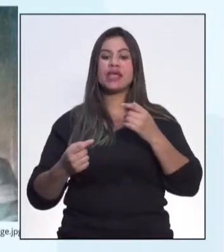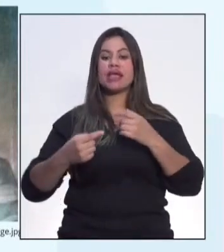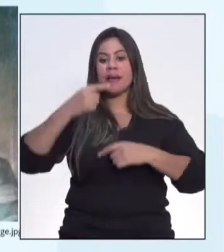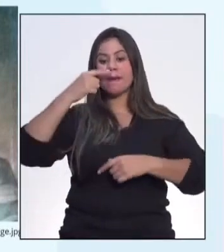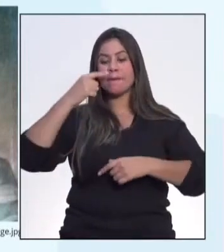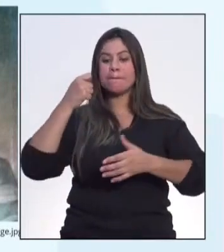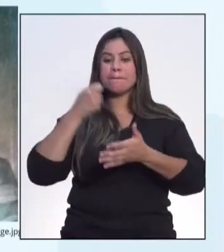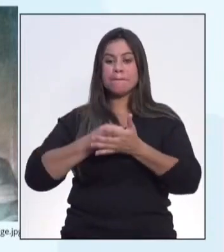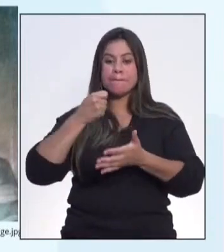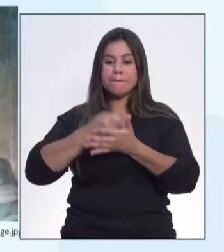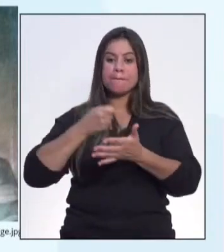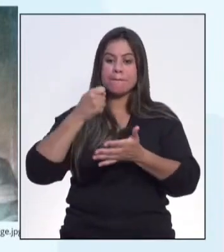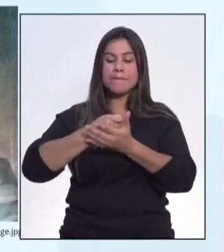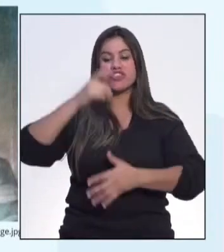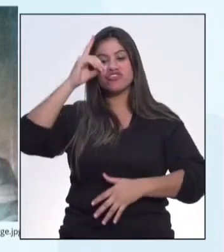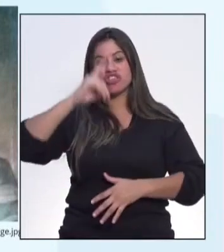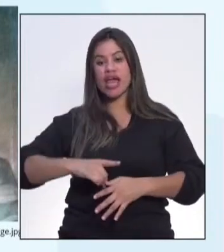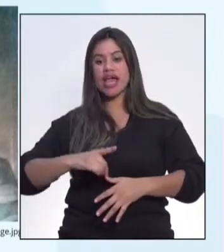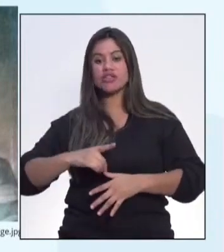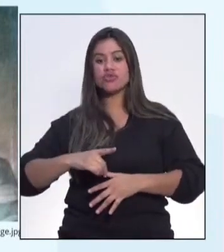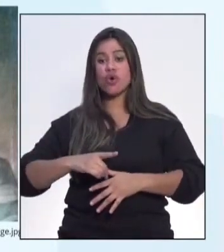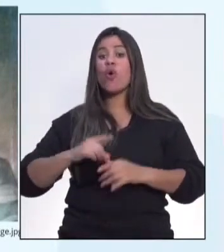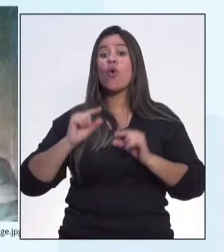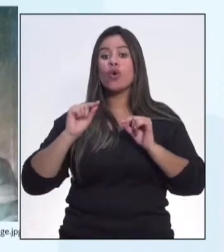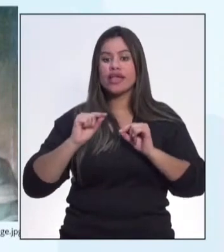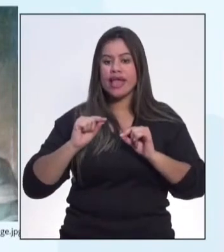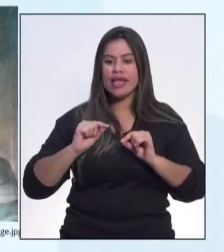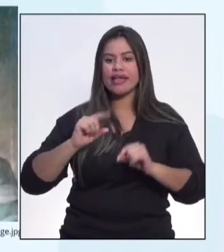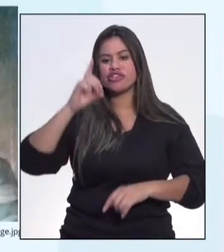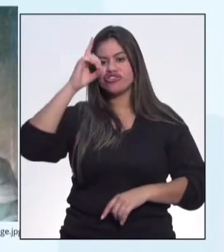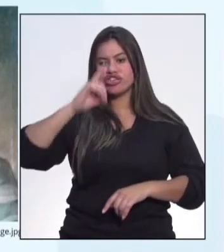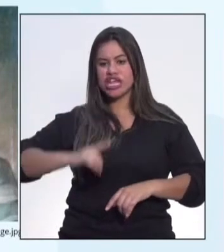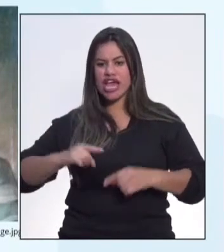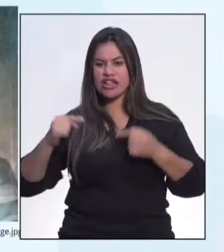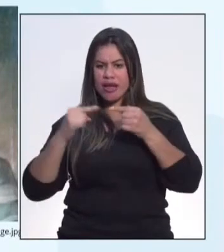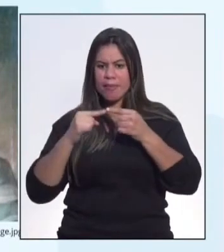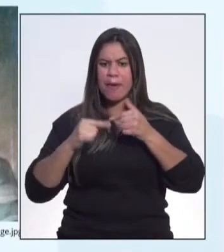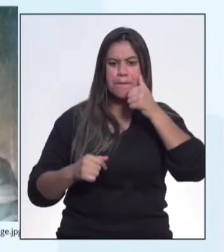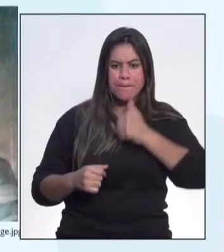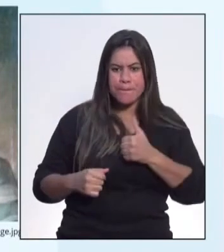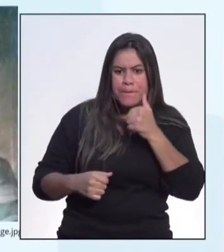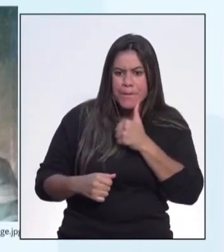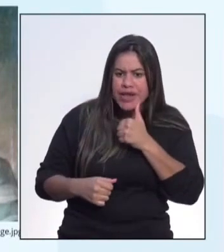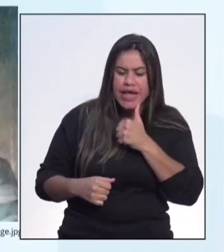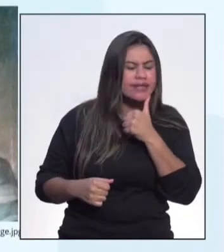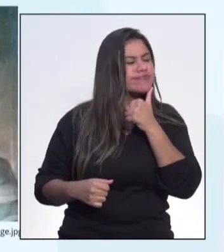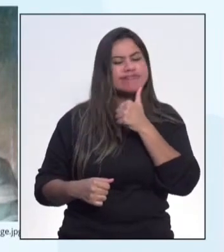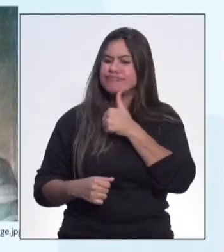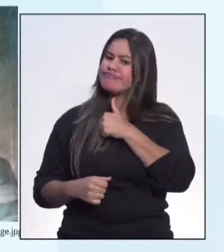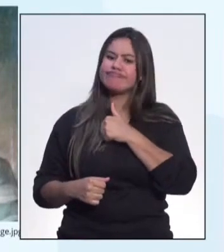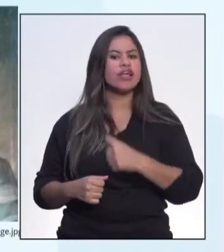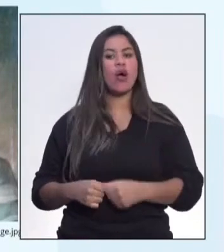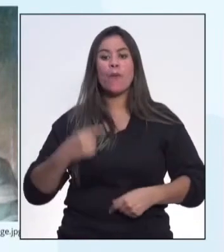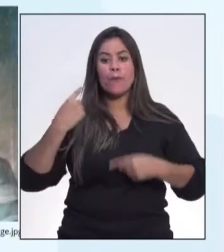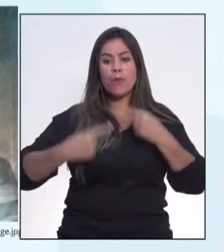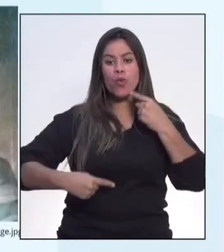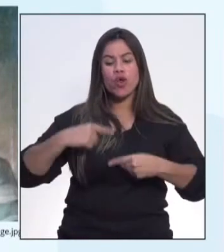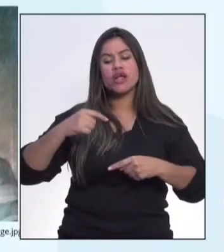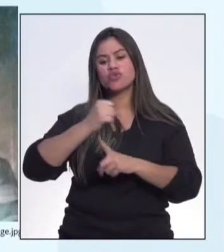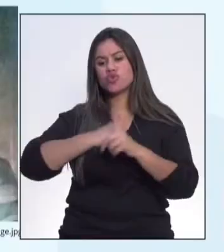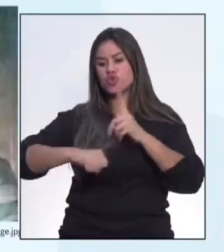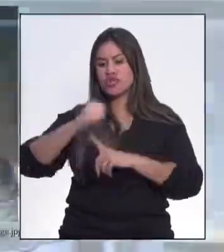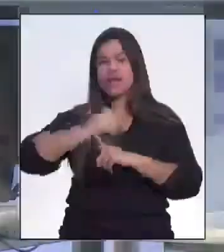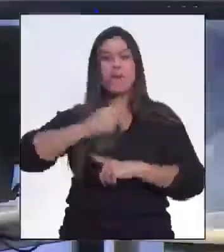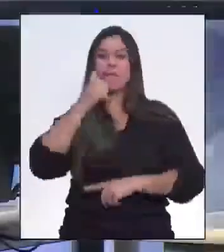todos esses direitos, excluía as mulheres dos direitos civis, dos direitos políticos e dos direitos sociais. Algumas